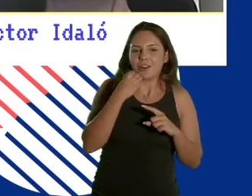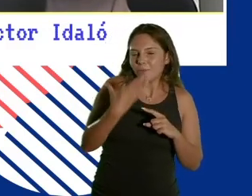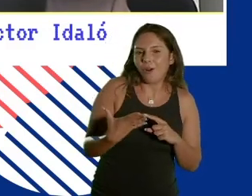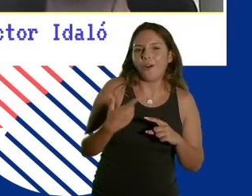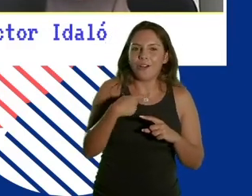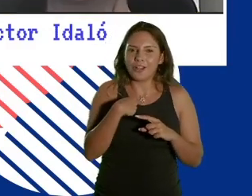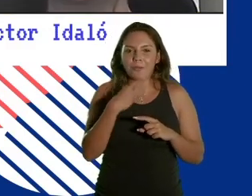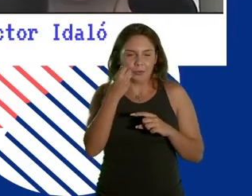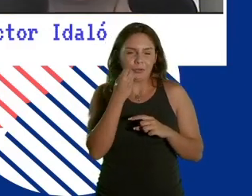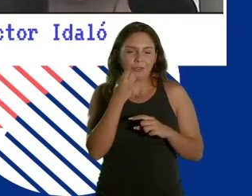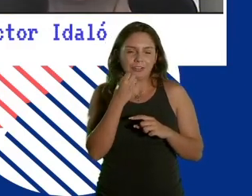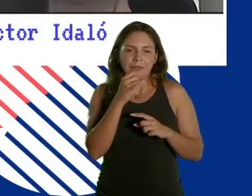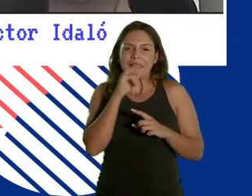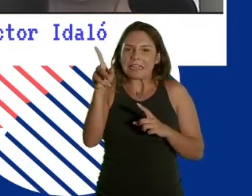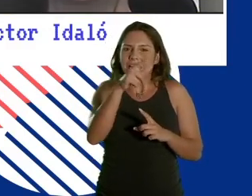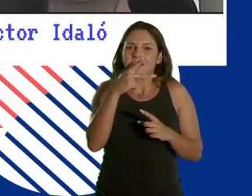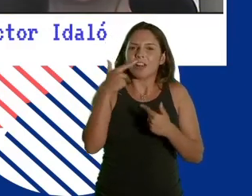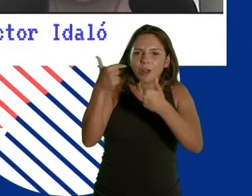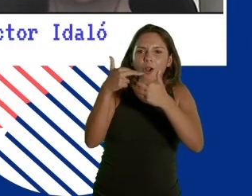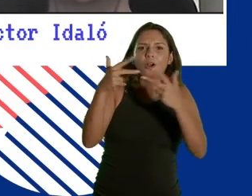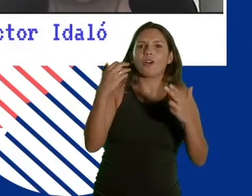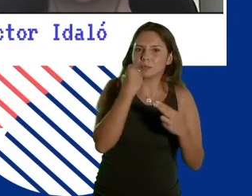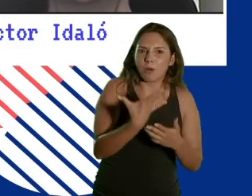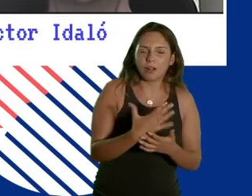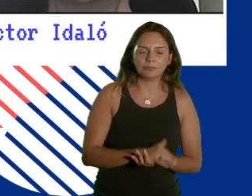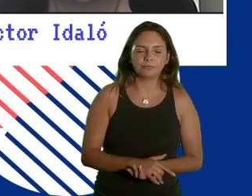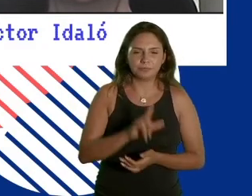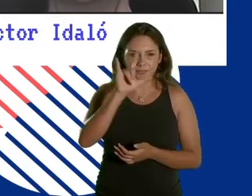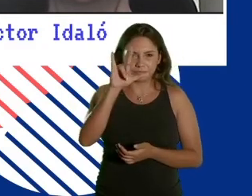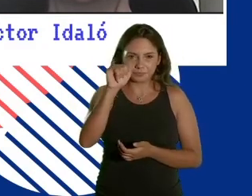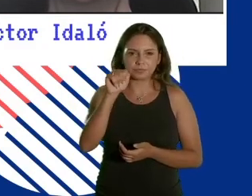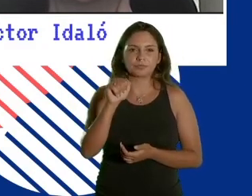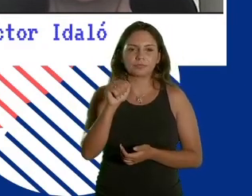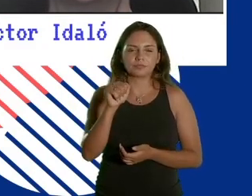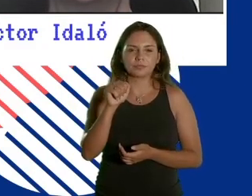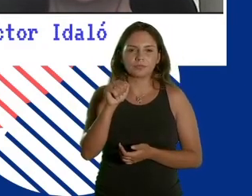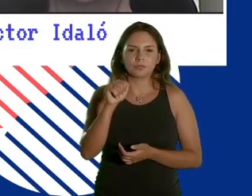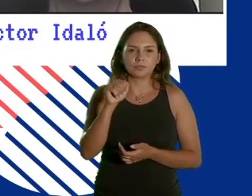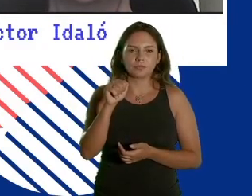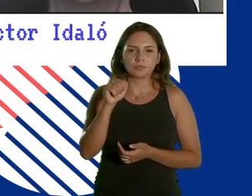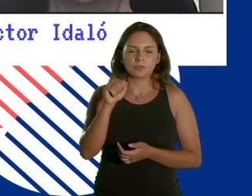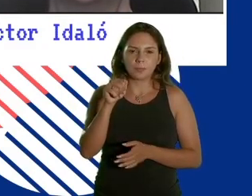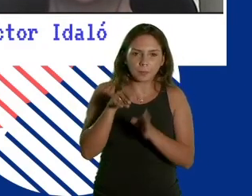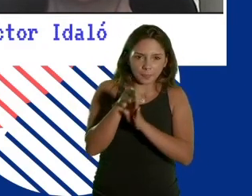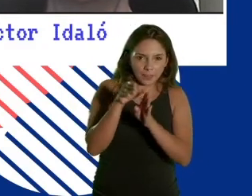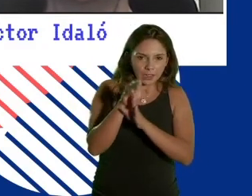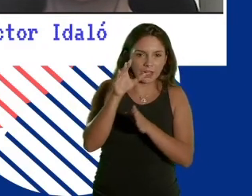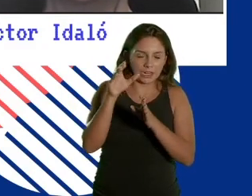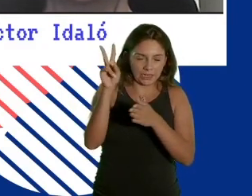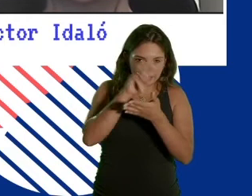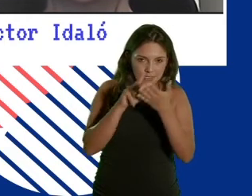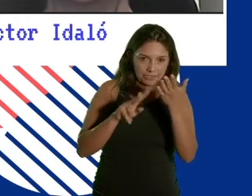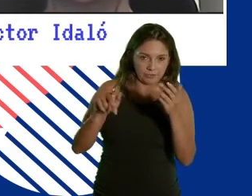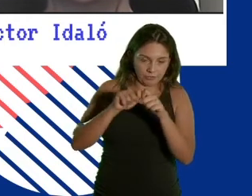ramo. Exatamente. Agora vejam só, a Líbia do Núcleo, né? Núcleo de Incentivo à Leitura de Araxá, que